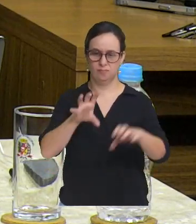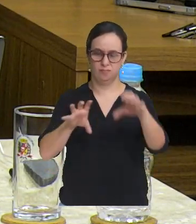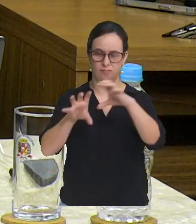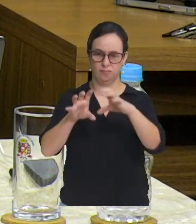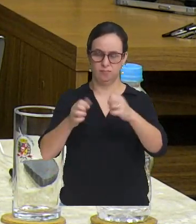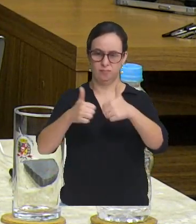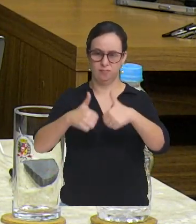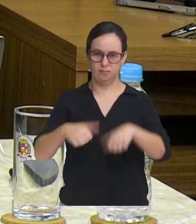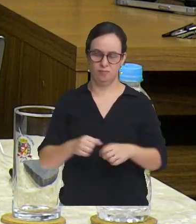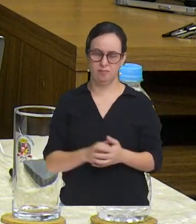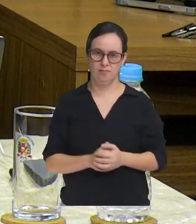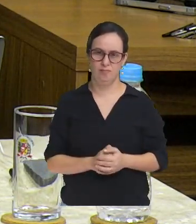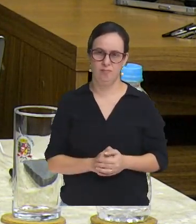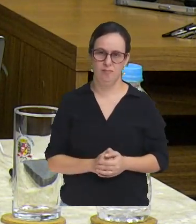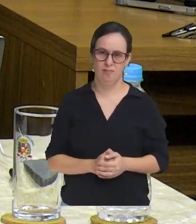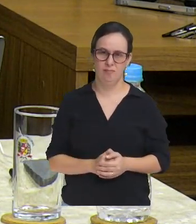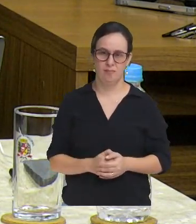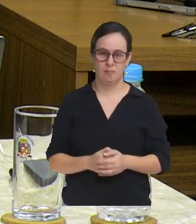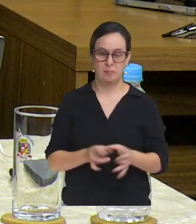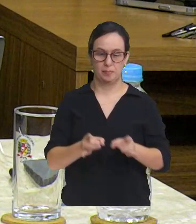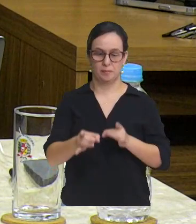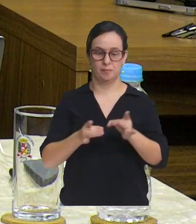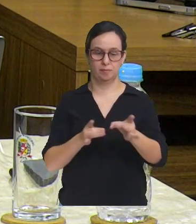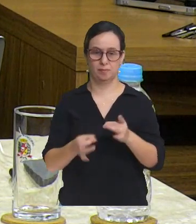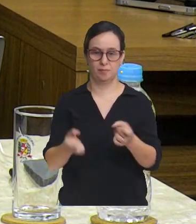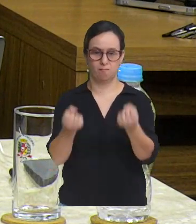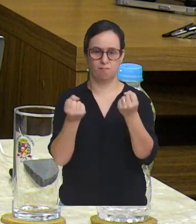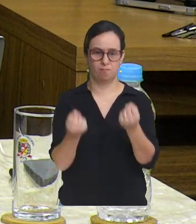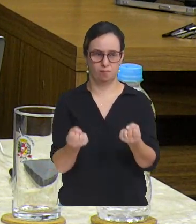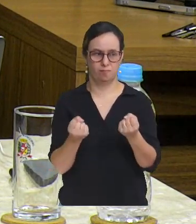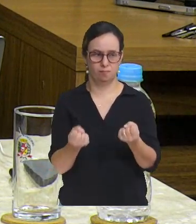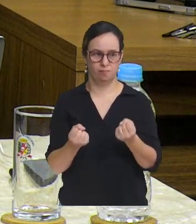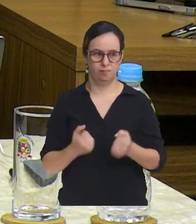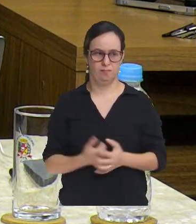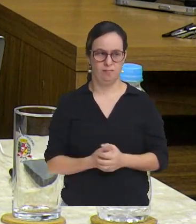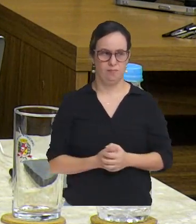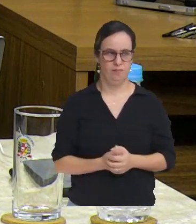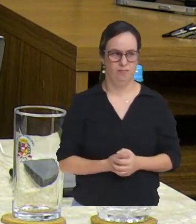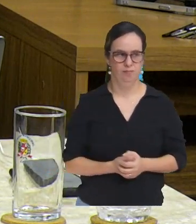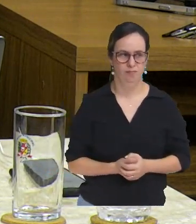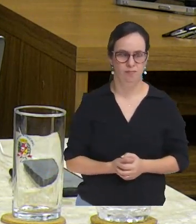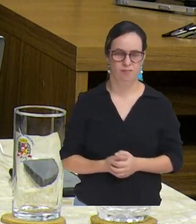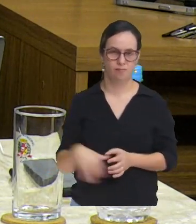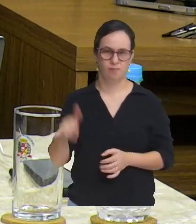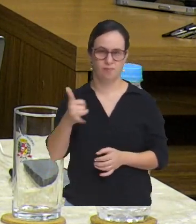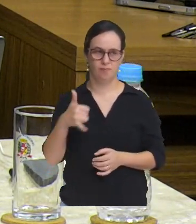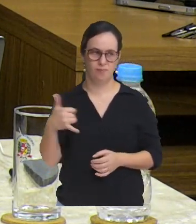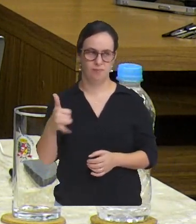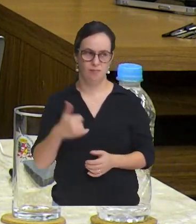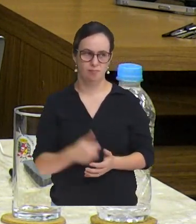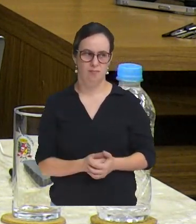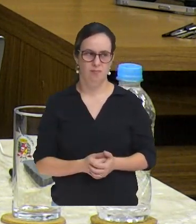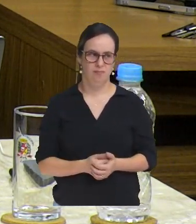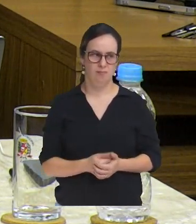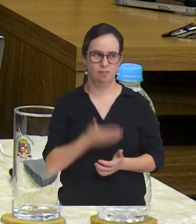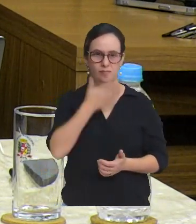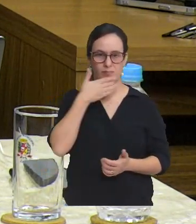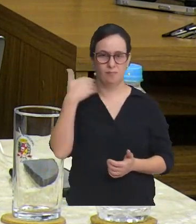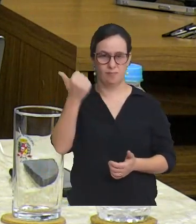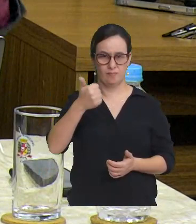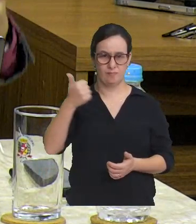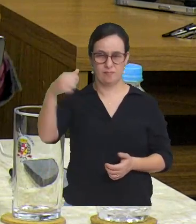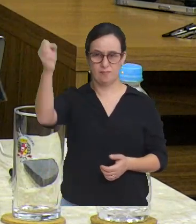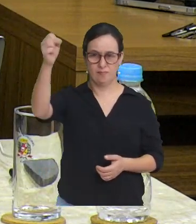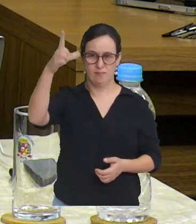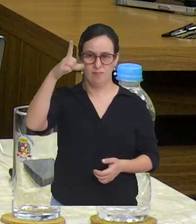que suporta todo o peso da placa, e para poder fazer o aproveitamento melhor do sol, precisa fazer